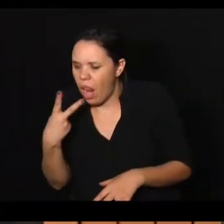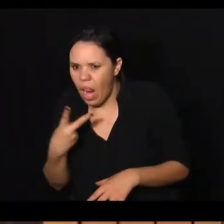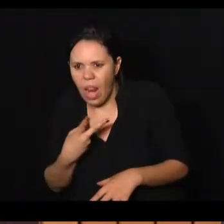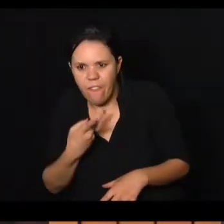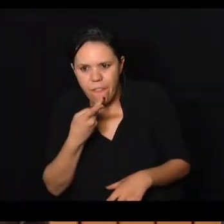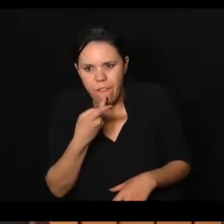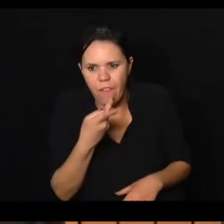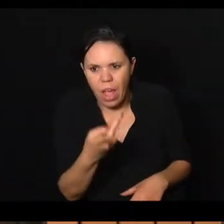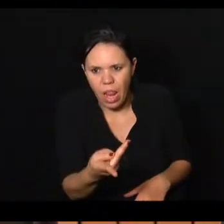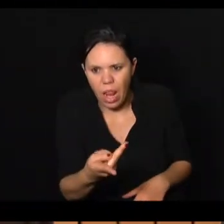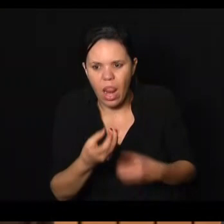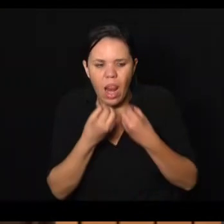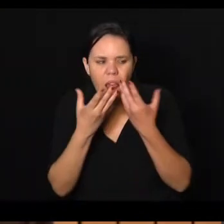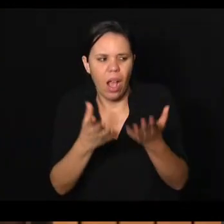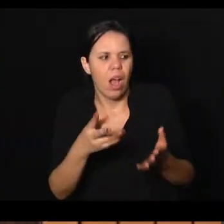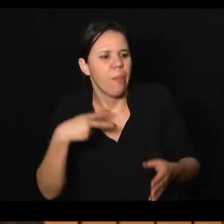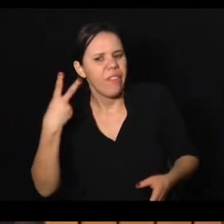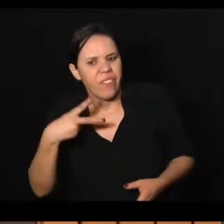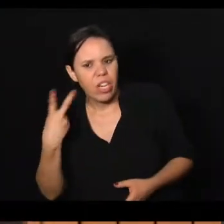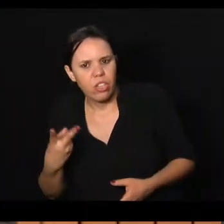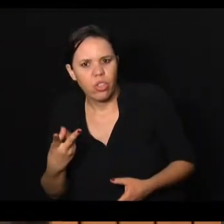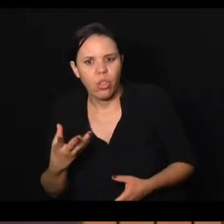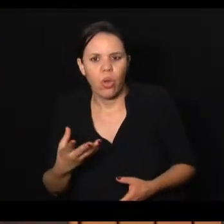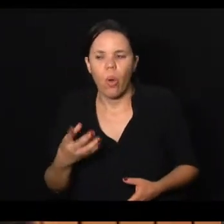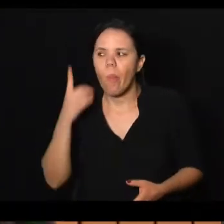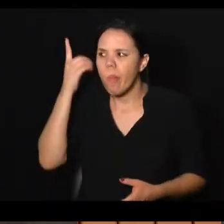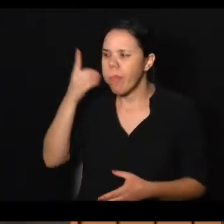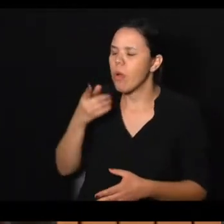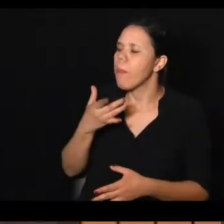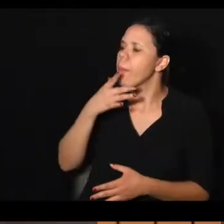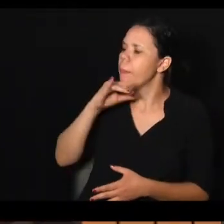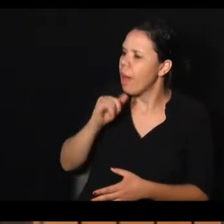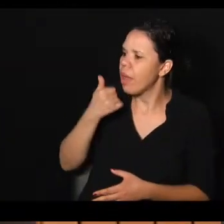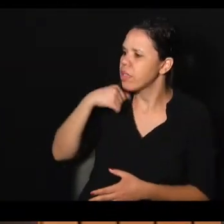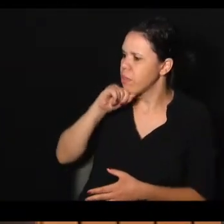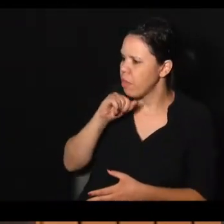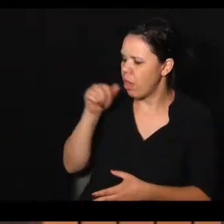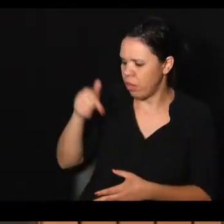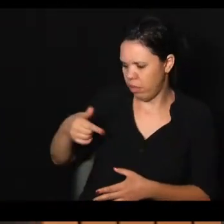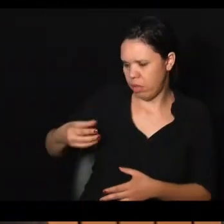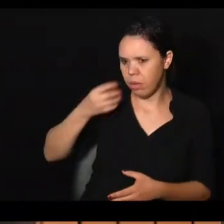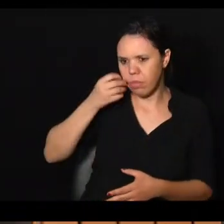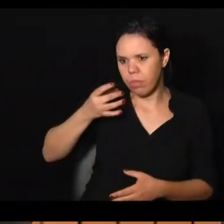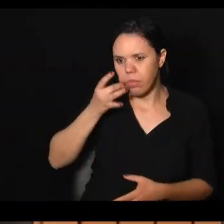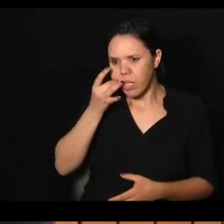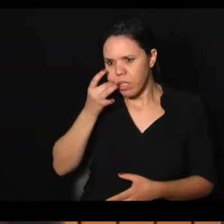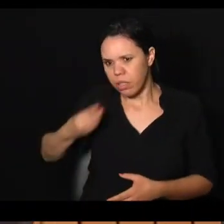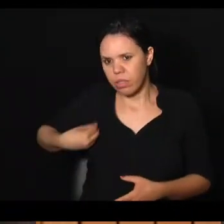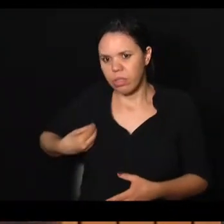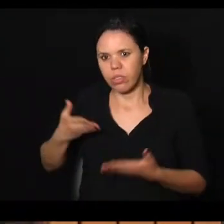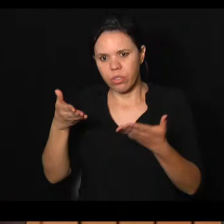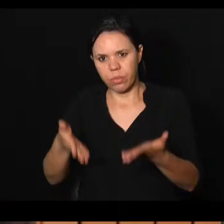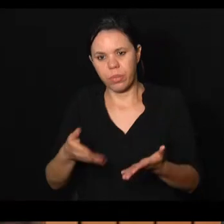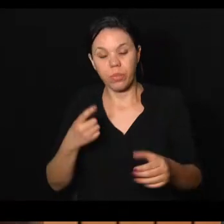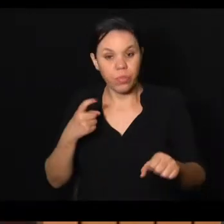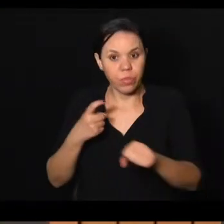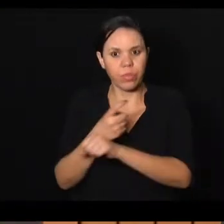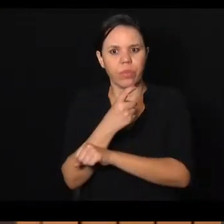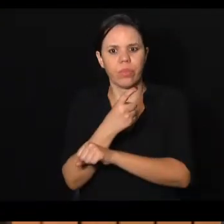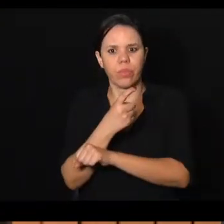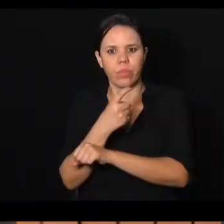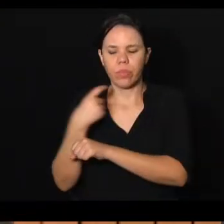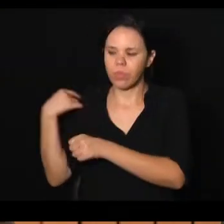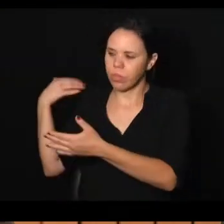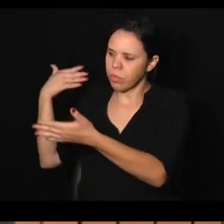eu não quero falar para deputados, eu quero falar para pais e mães que estão aqui. Descobrimos que nos